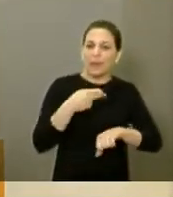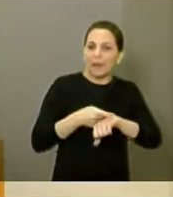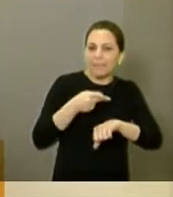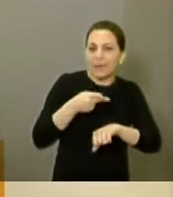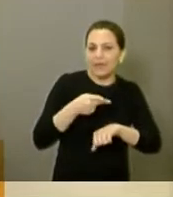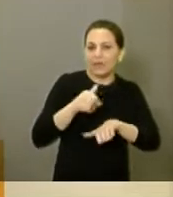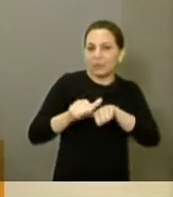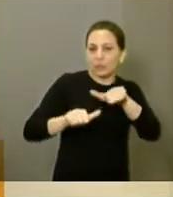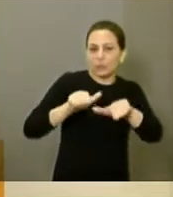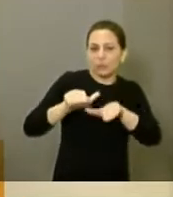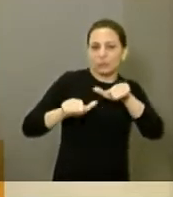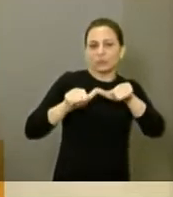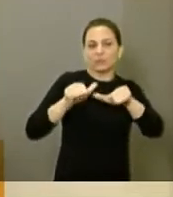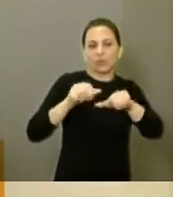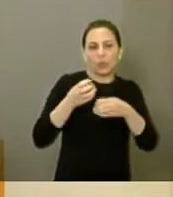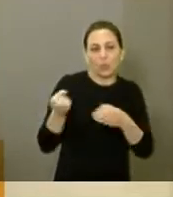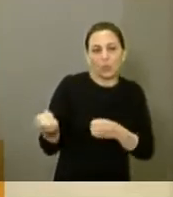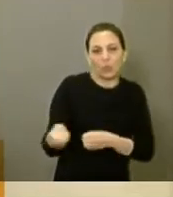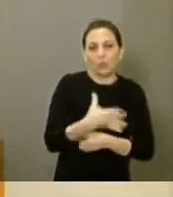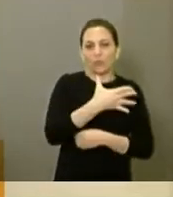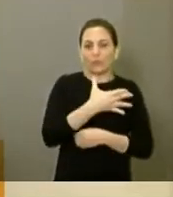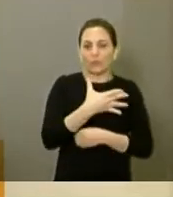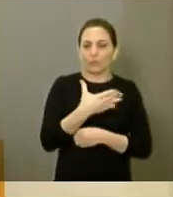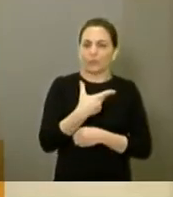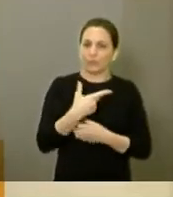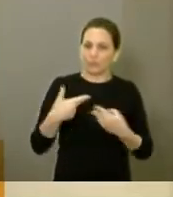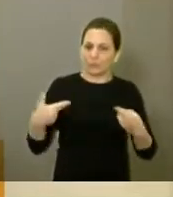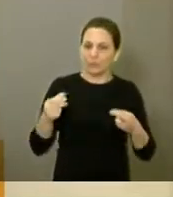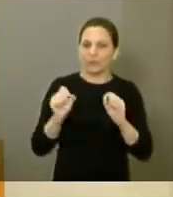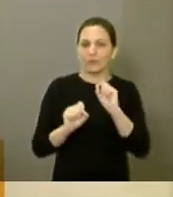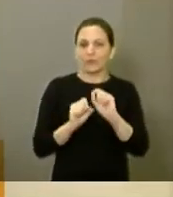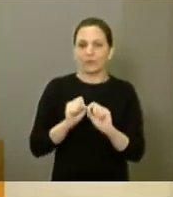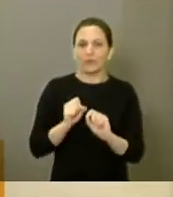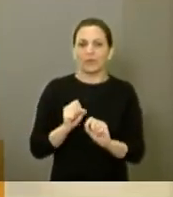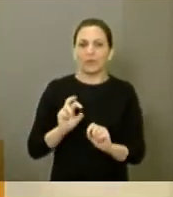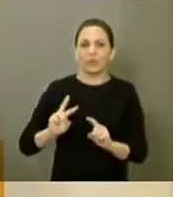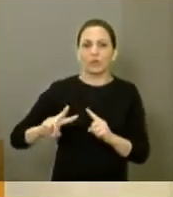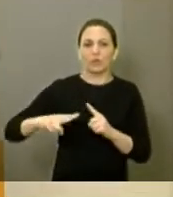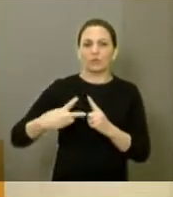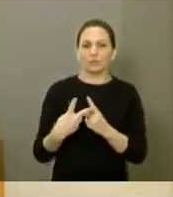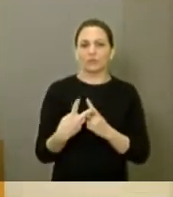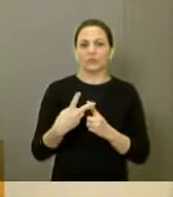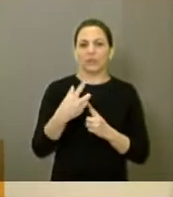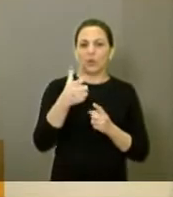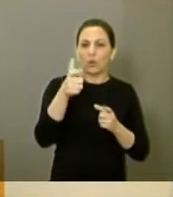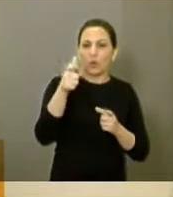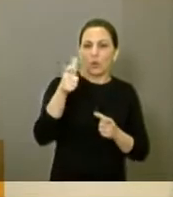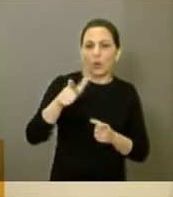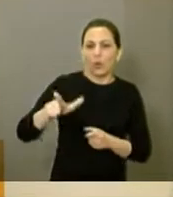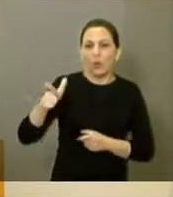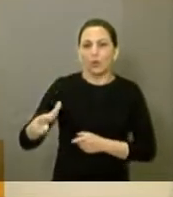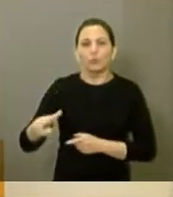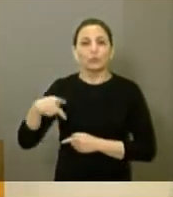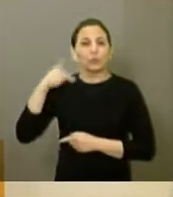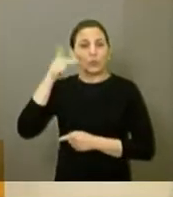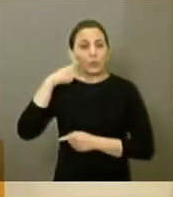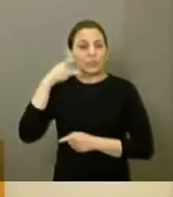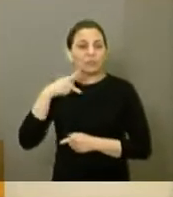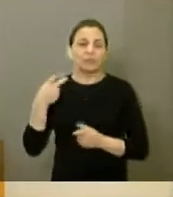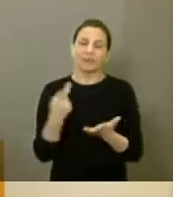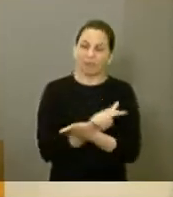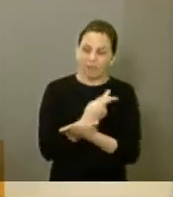algo novo difícil eu acho é que é o não reconhecimento de outros partidos que também é raro que muitas vezes não